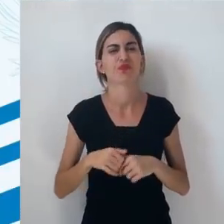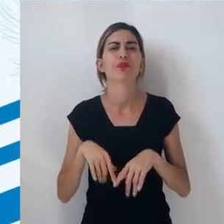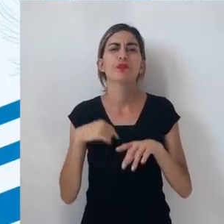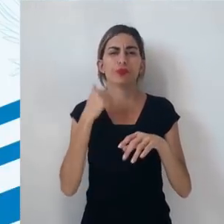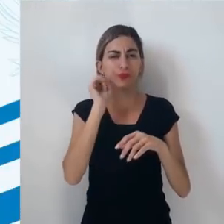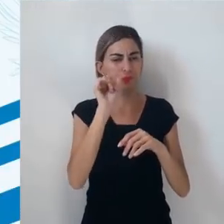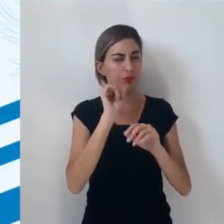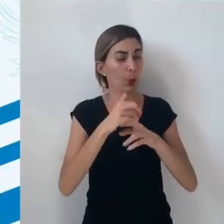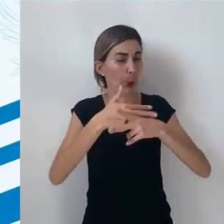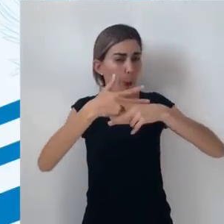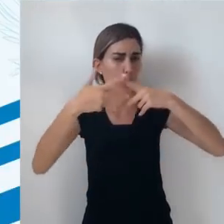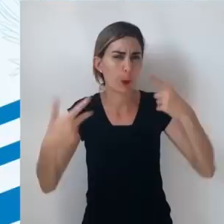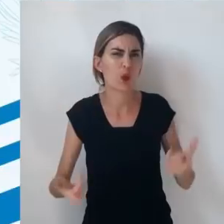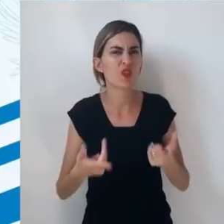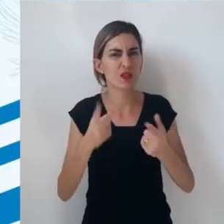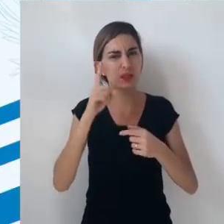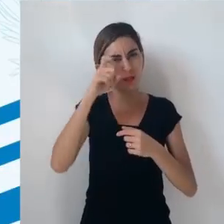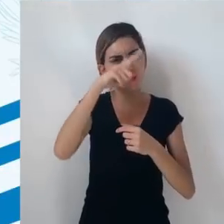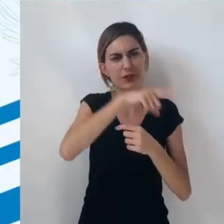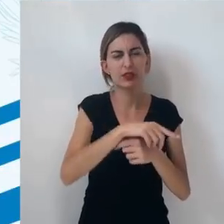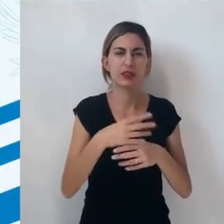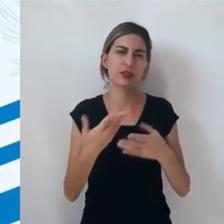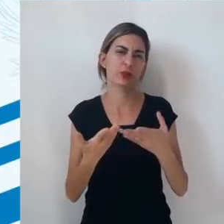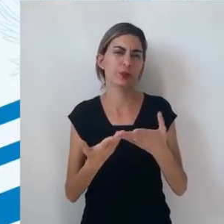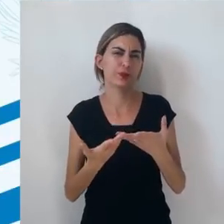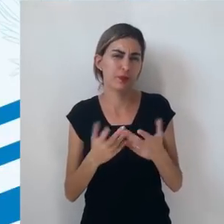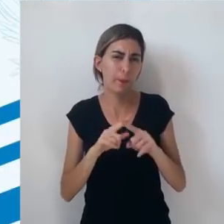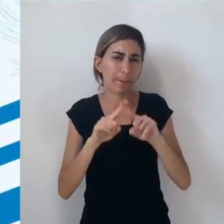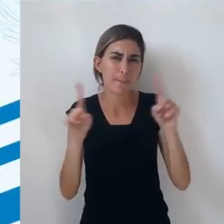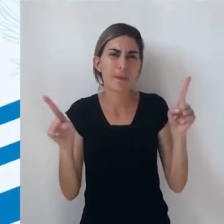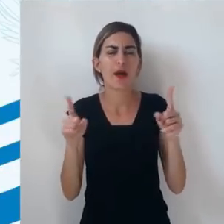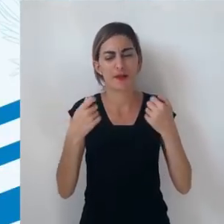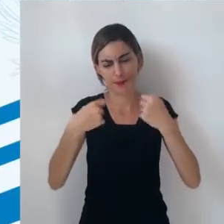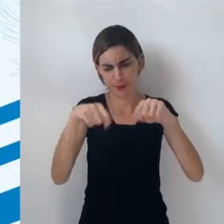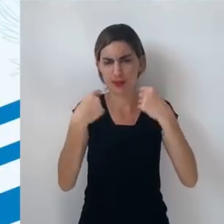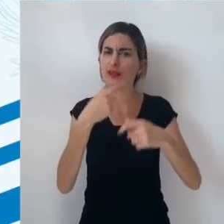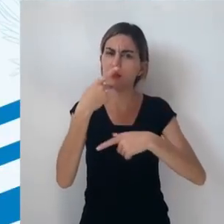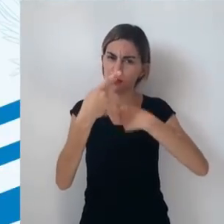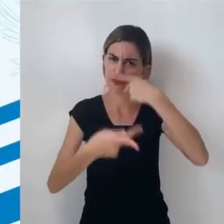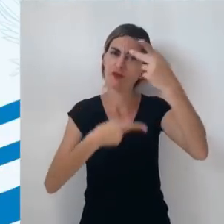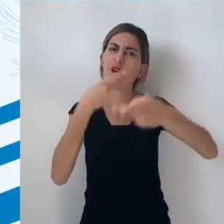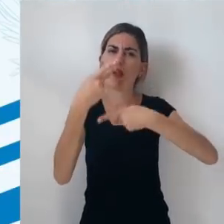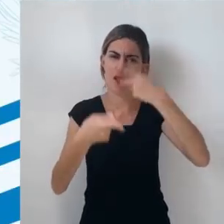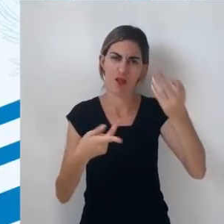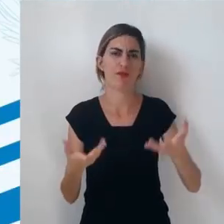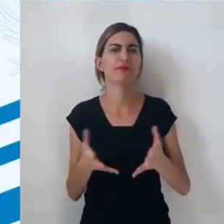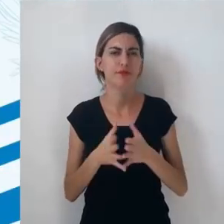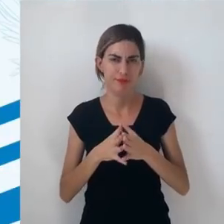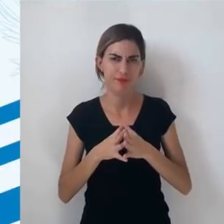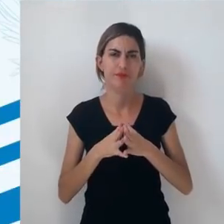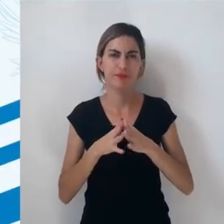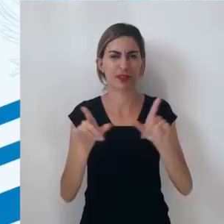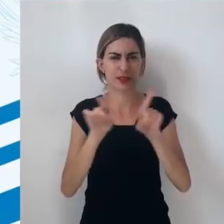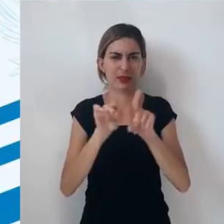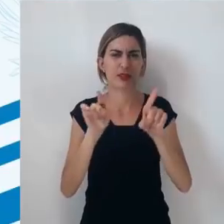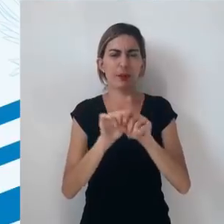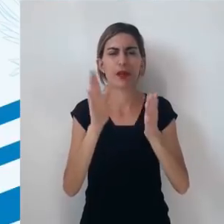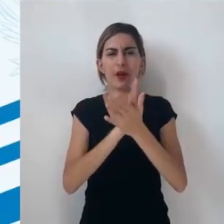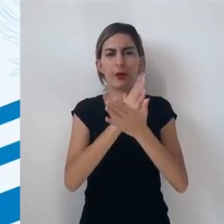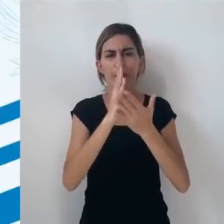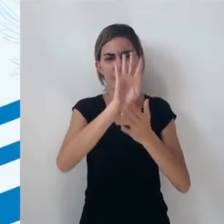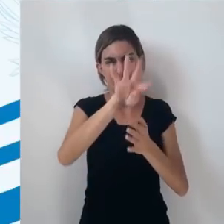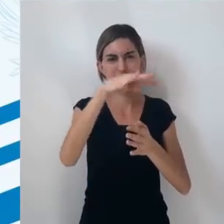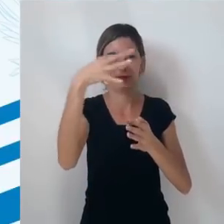mulher, que é uma coisa tão delicada, mas que se deve ser falado. Vimos também